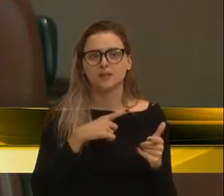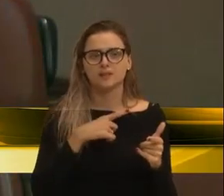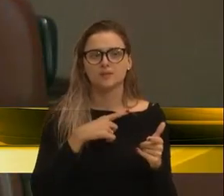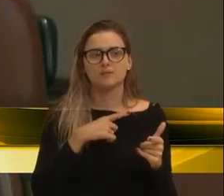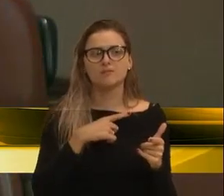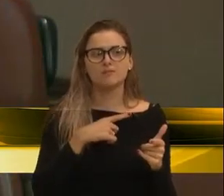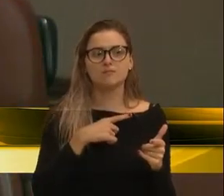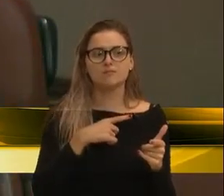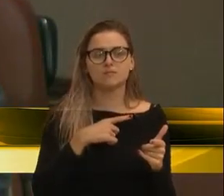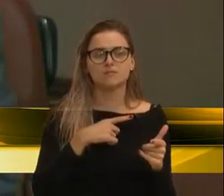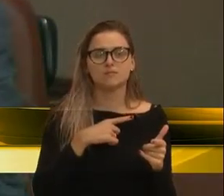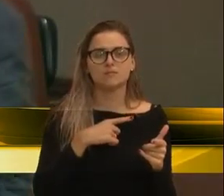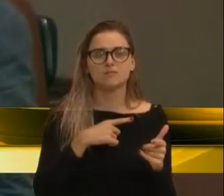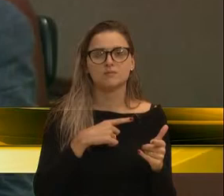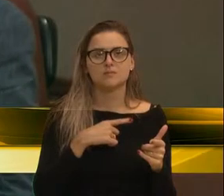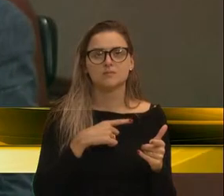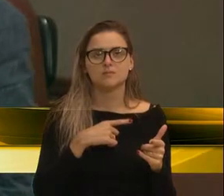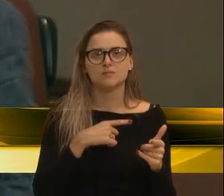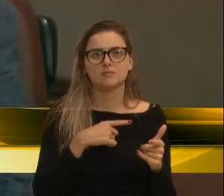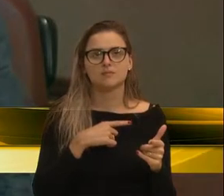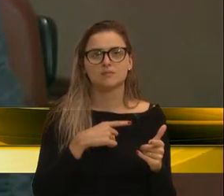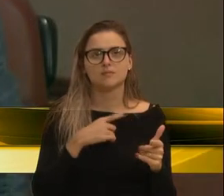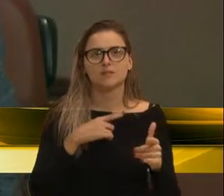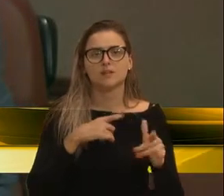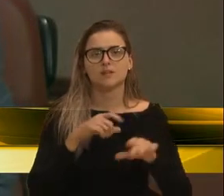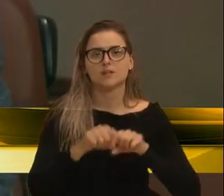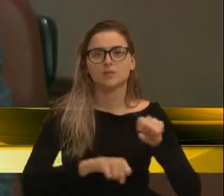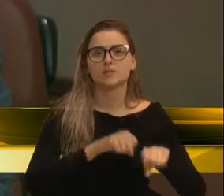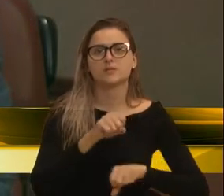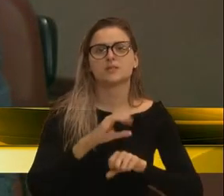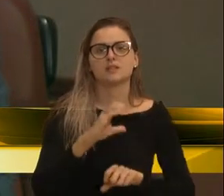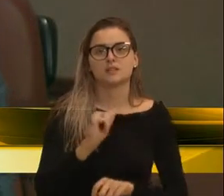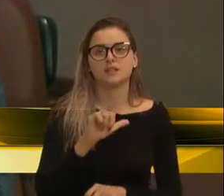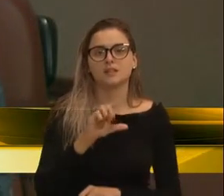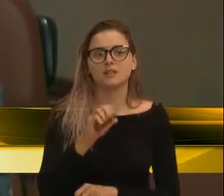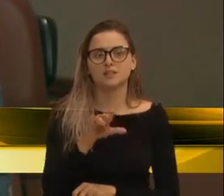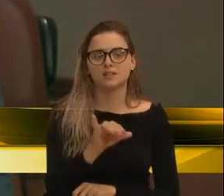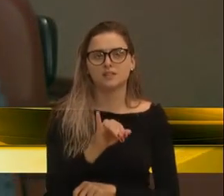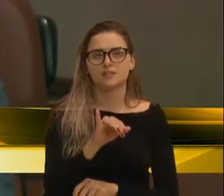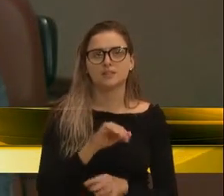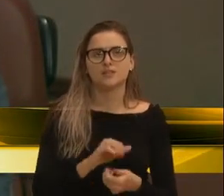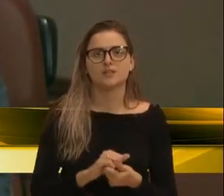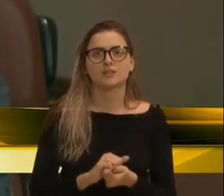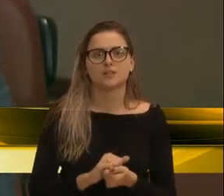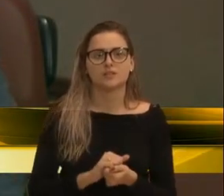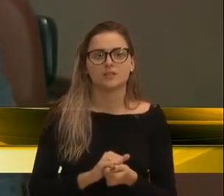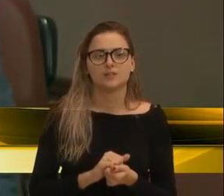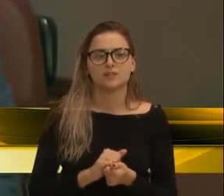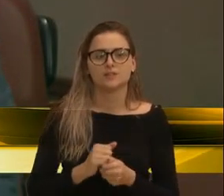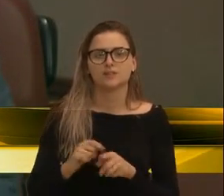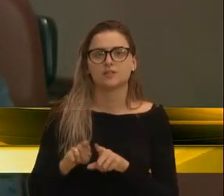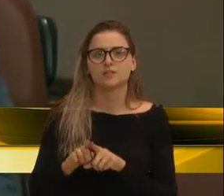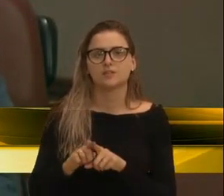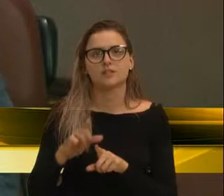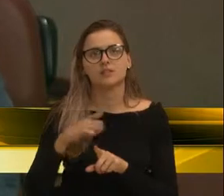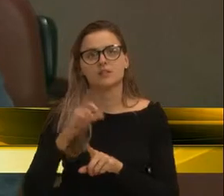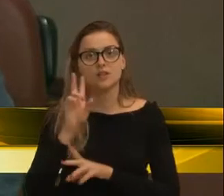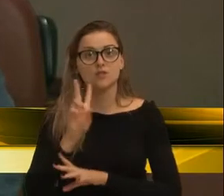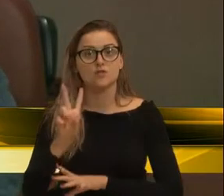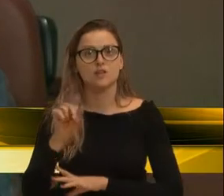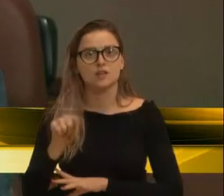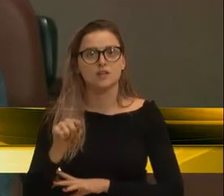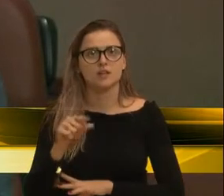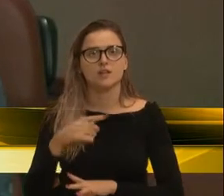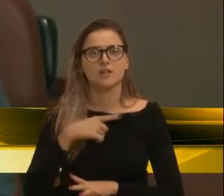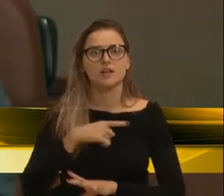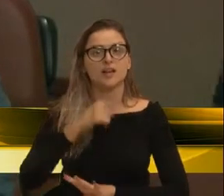uma a calóizinha, né, motorizada, né, ia por tudo que era lugar dessa cidade, né, botava até a